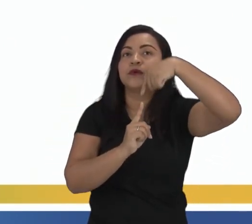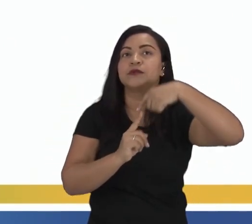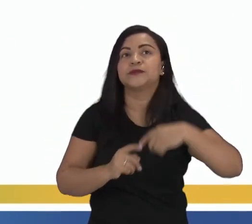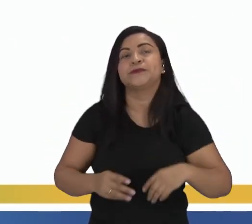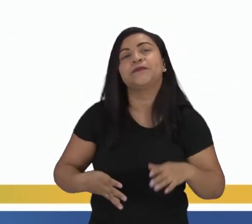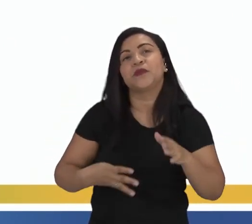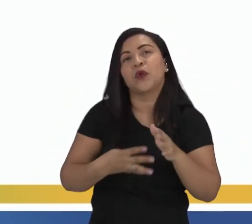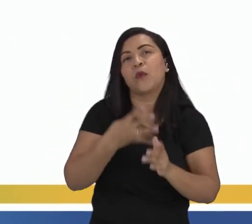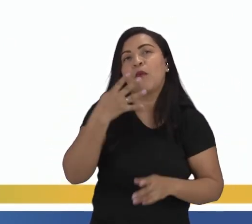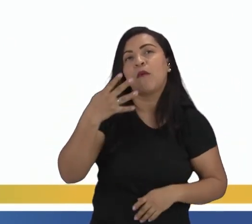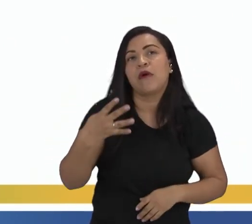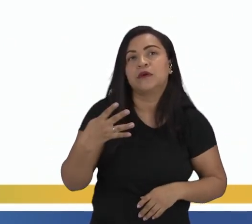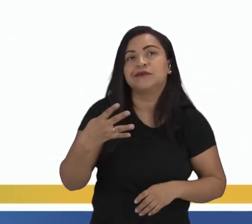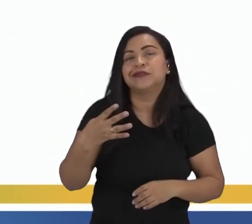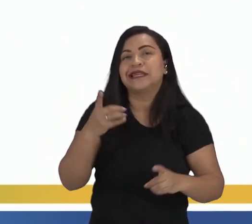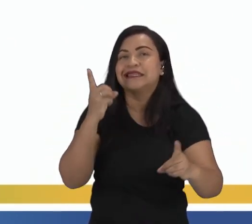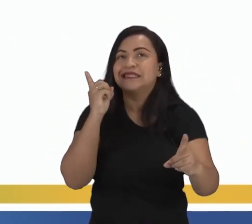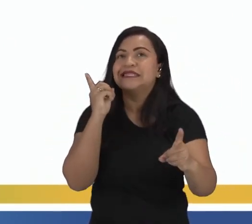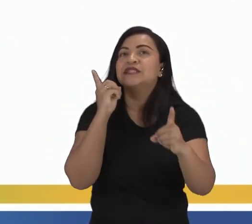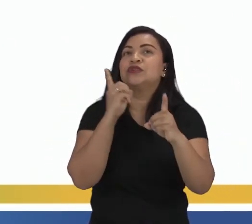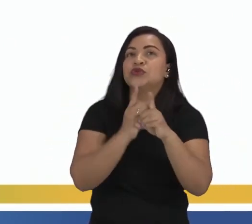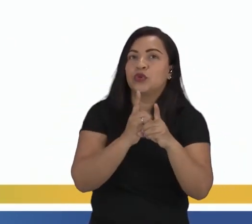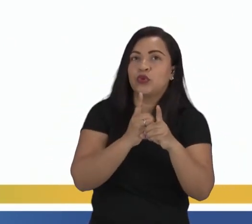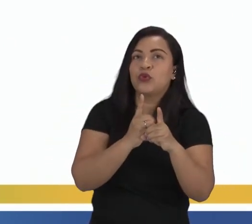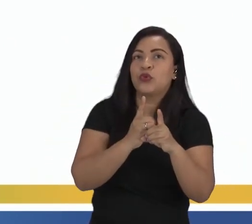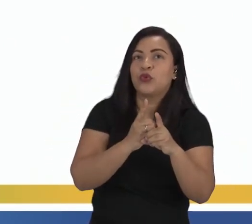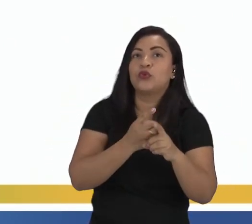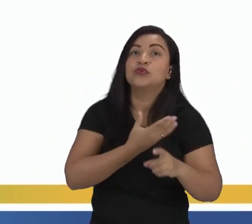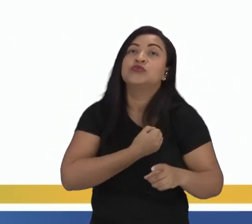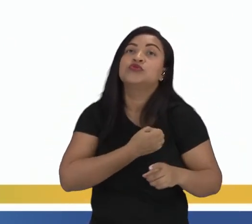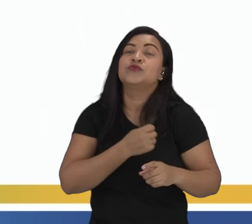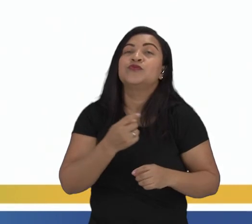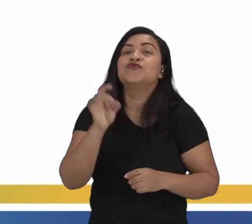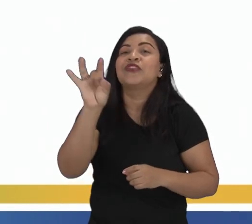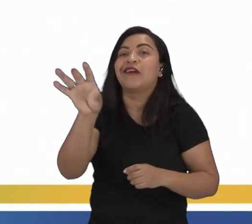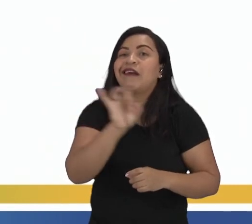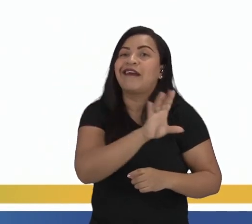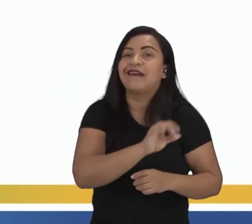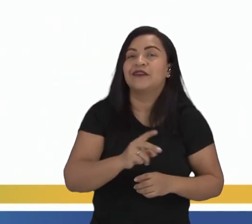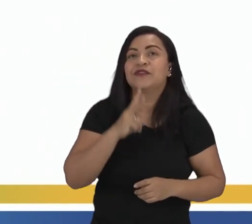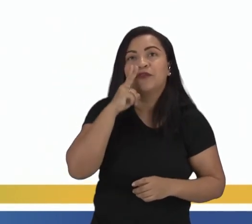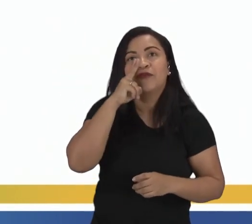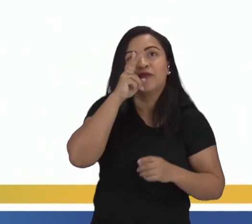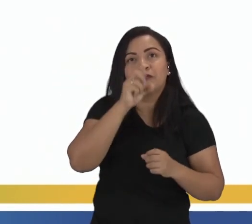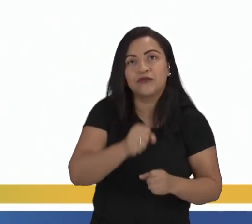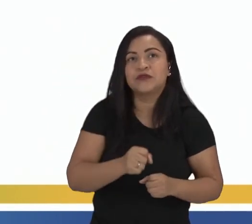4. Ache as componentes de cada força ao longo dos eixos de coordenadas do sistema